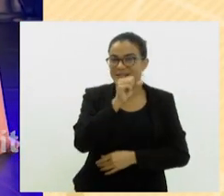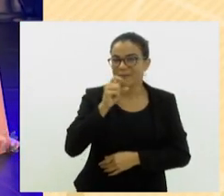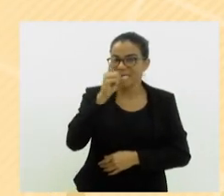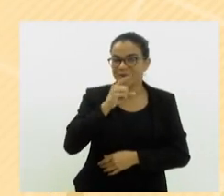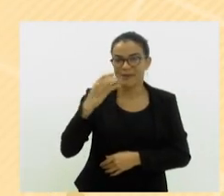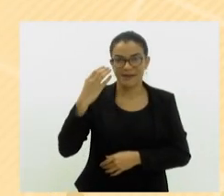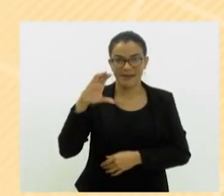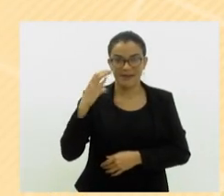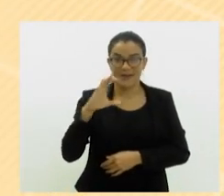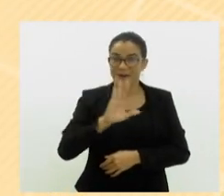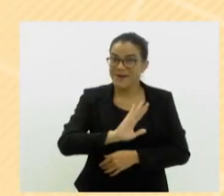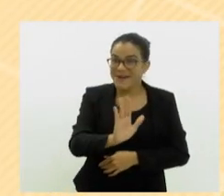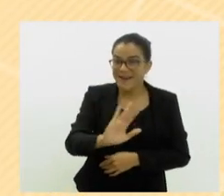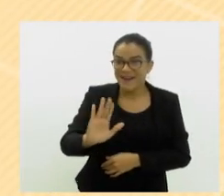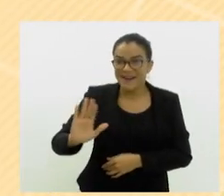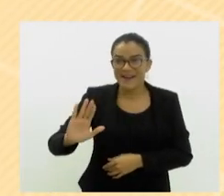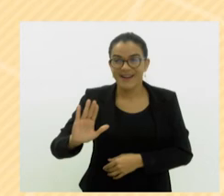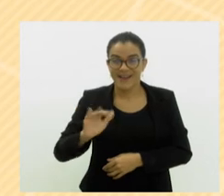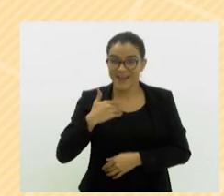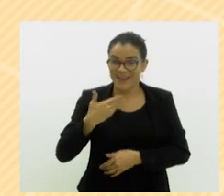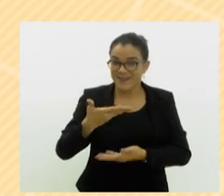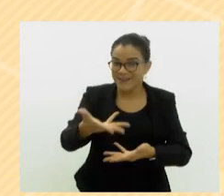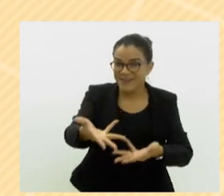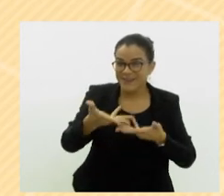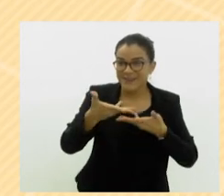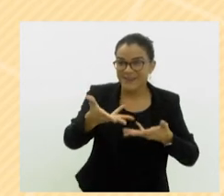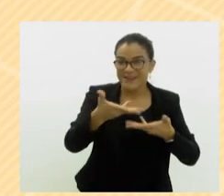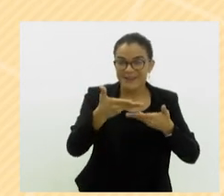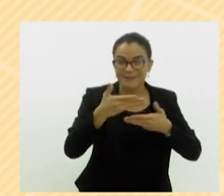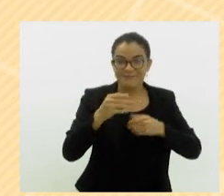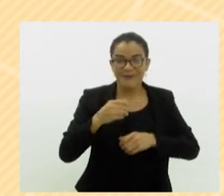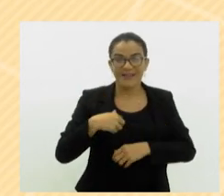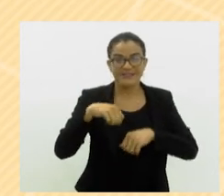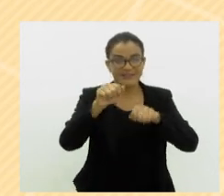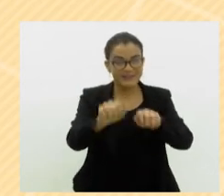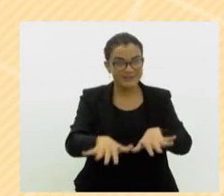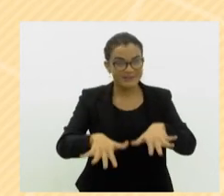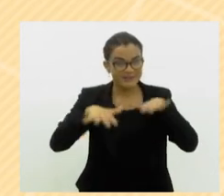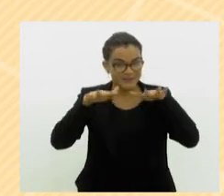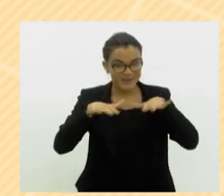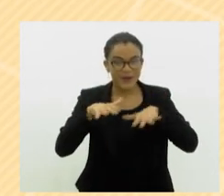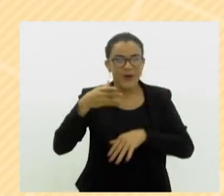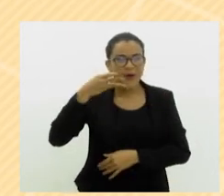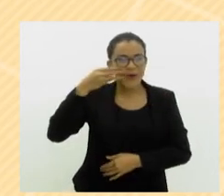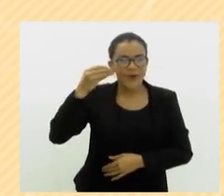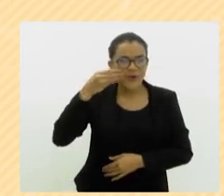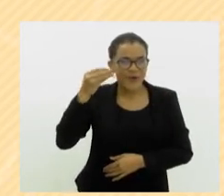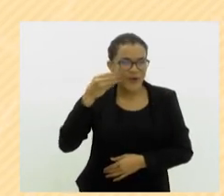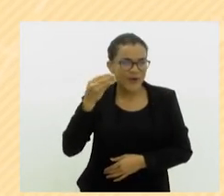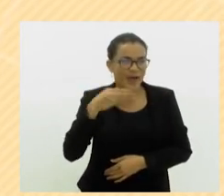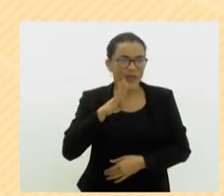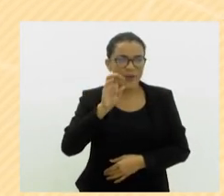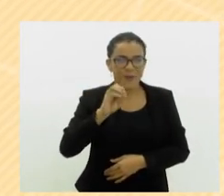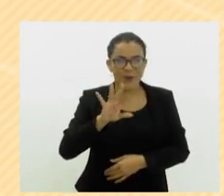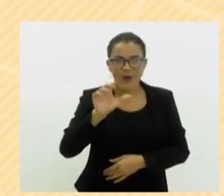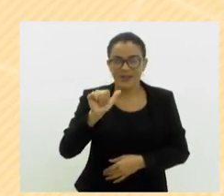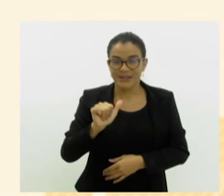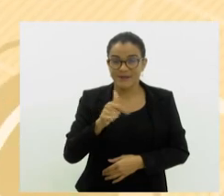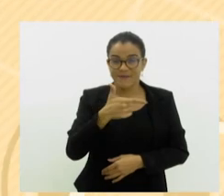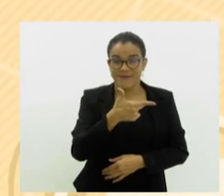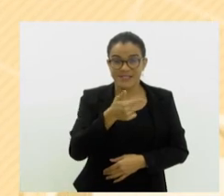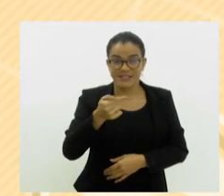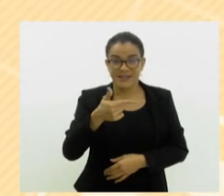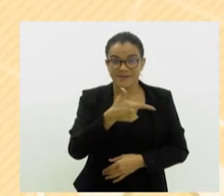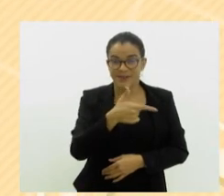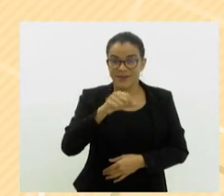Niterói. Olá! Eu vim convidá-los para assistir o espetáculo O Gato de Botas, dias 27 e